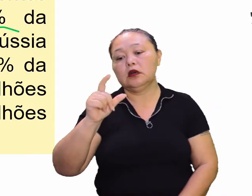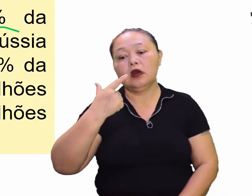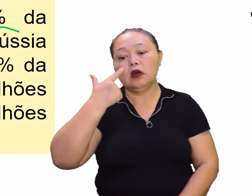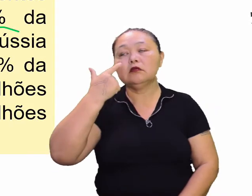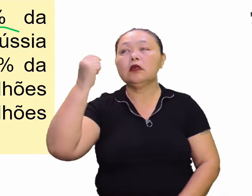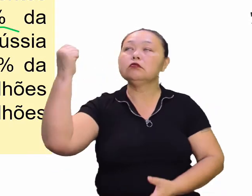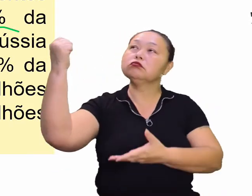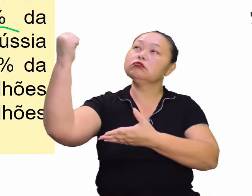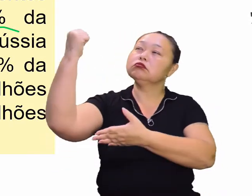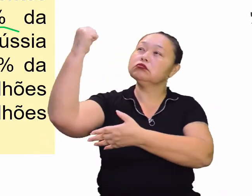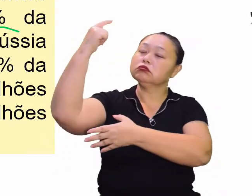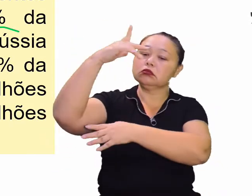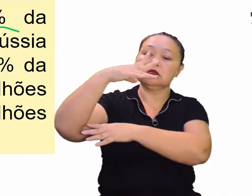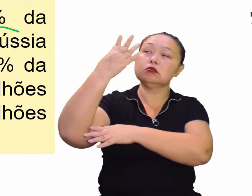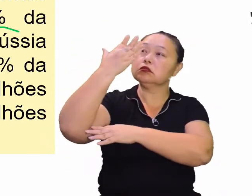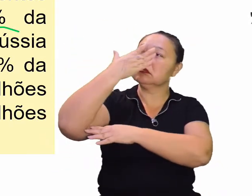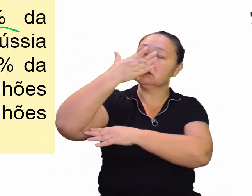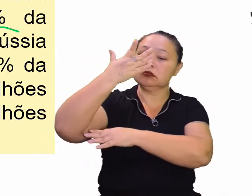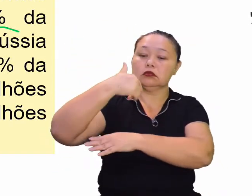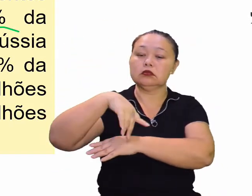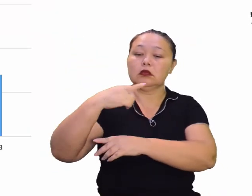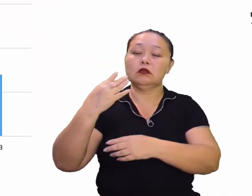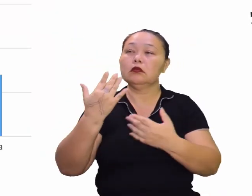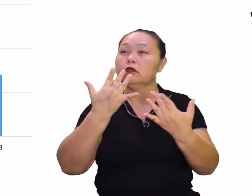ver o pôr do sol. Muito bem, isso aí.